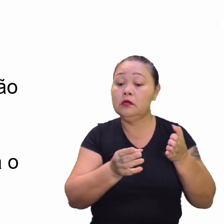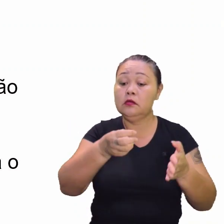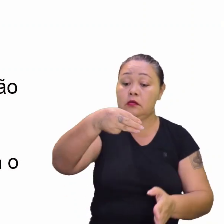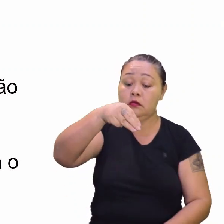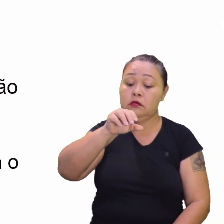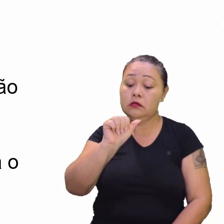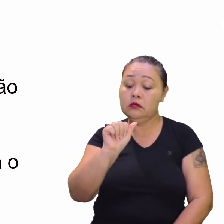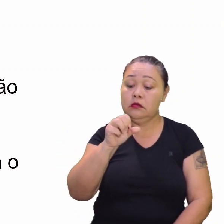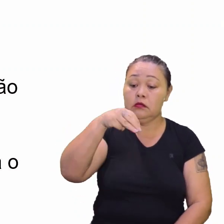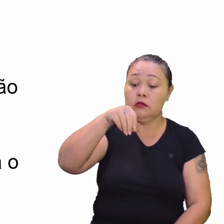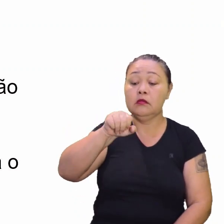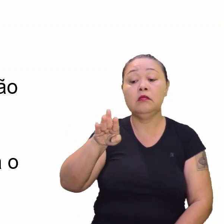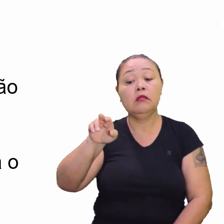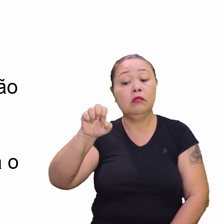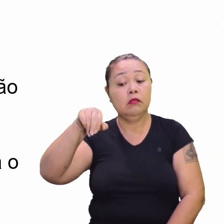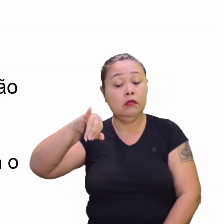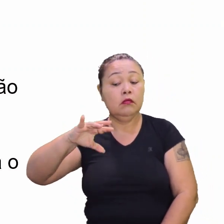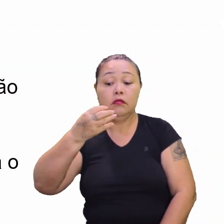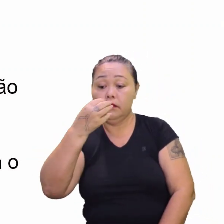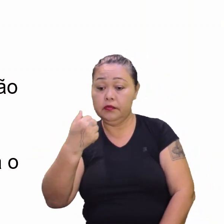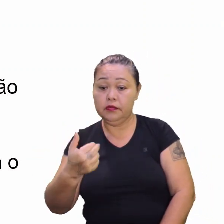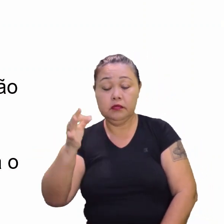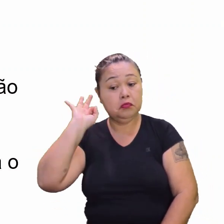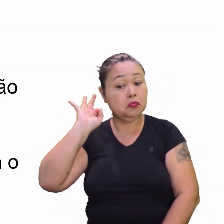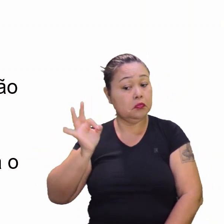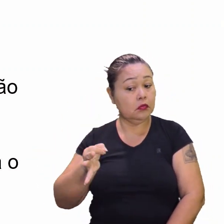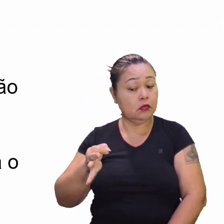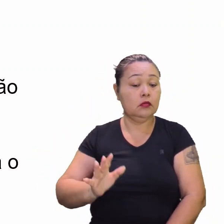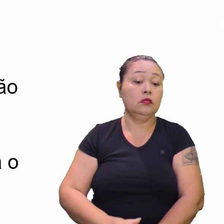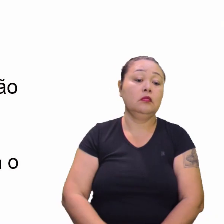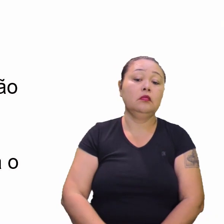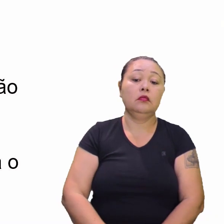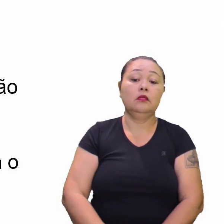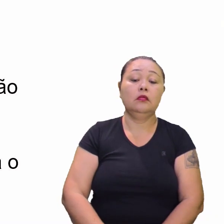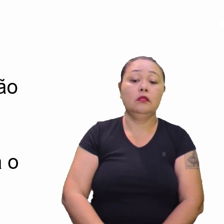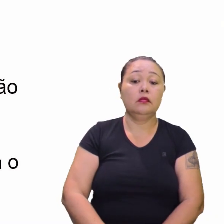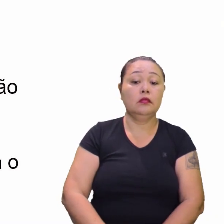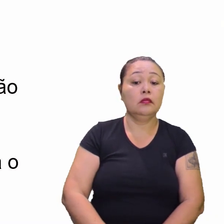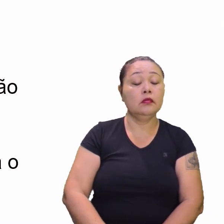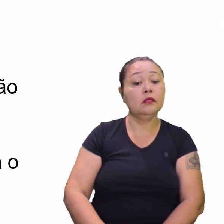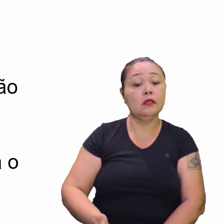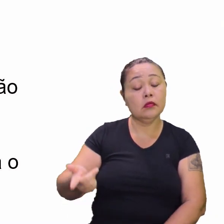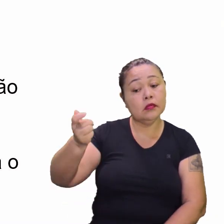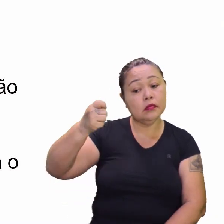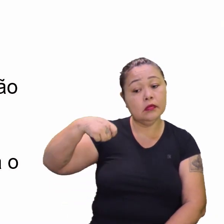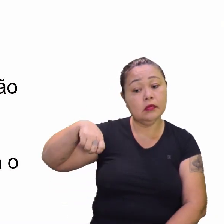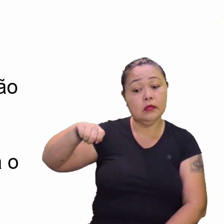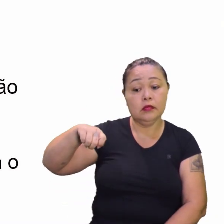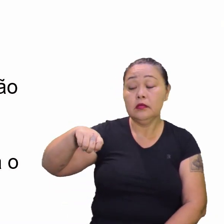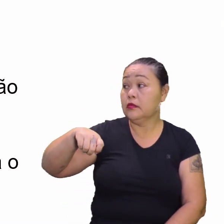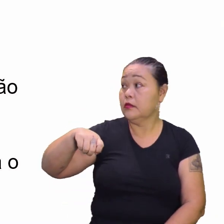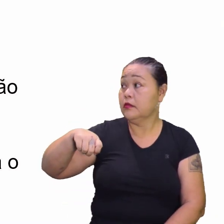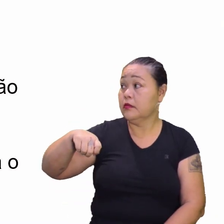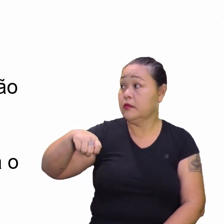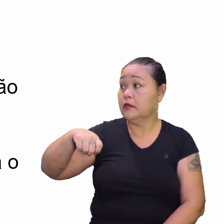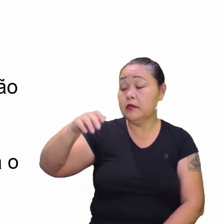do rio Mamoré e Beni. Muito bem. Isso está correto. Vamos fazer